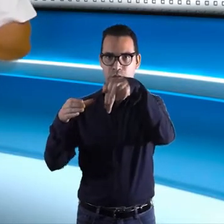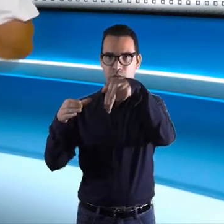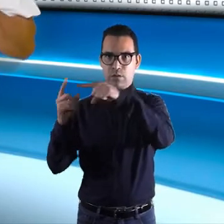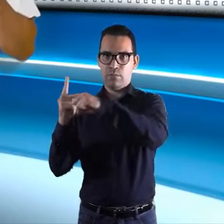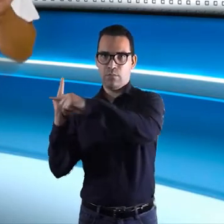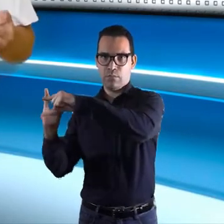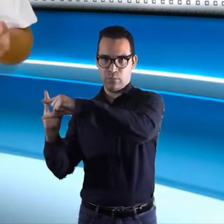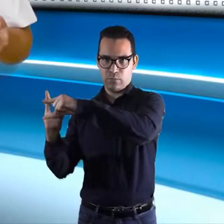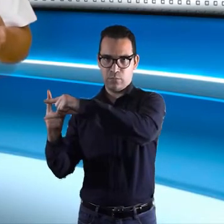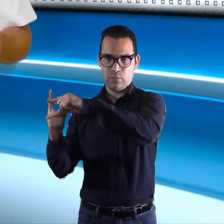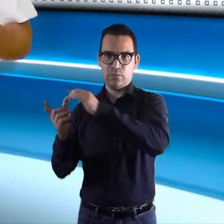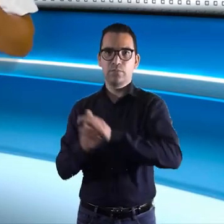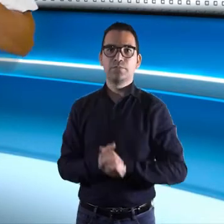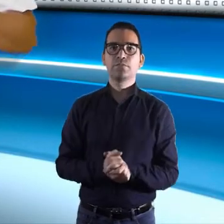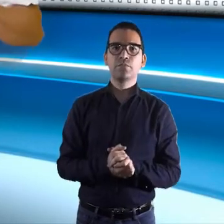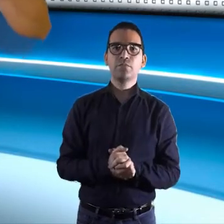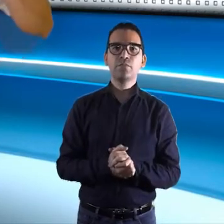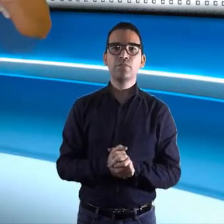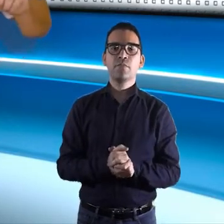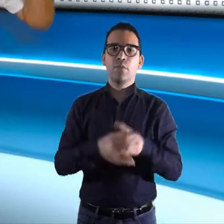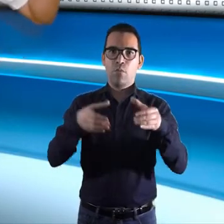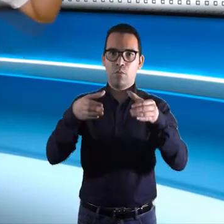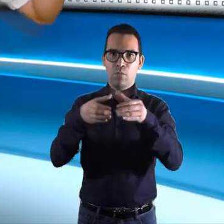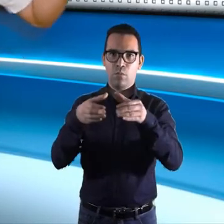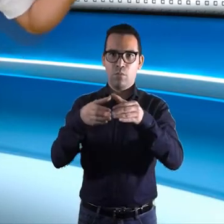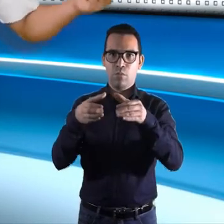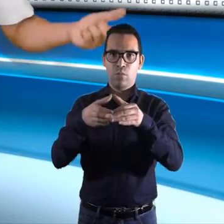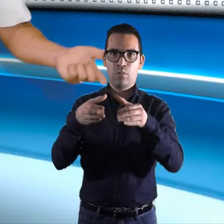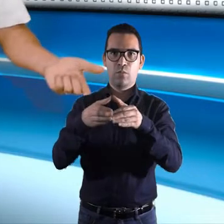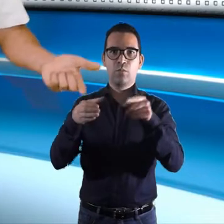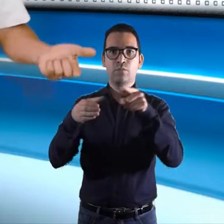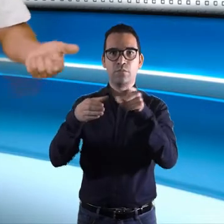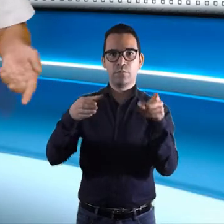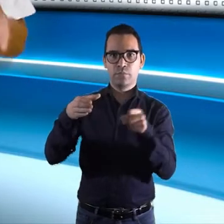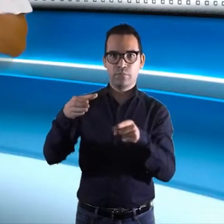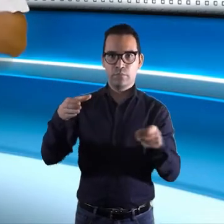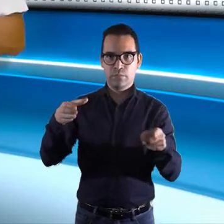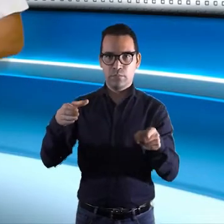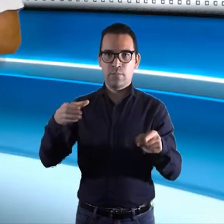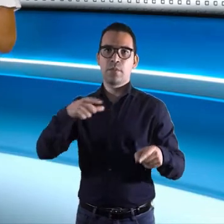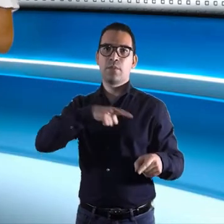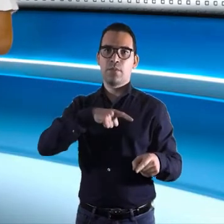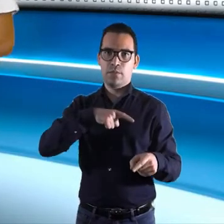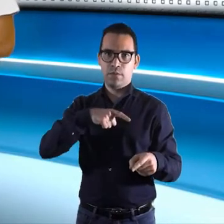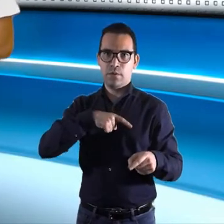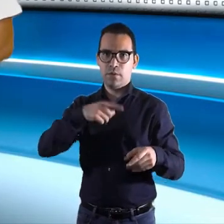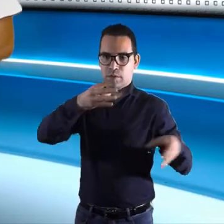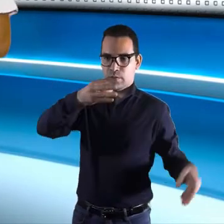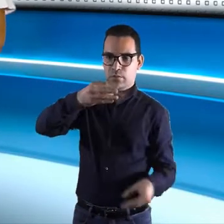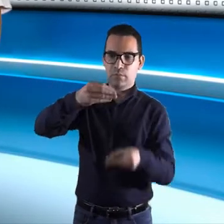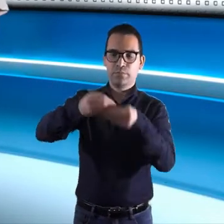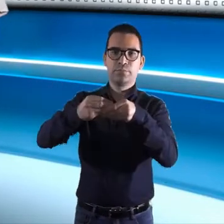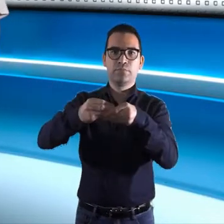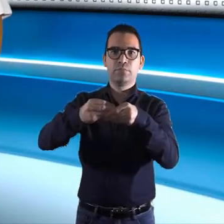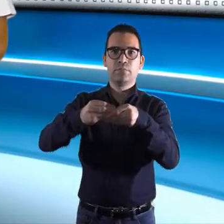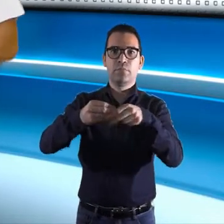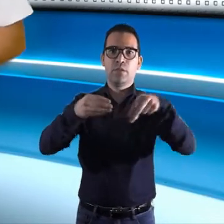dos números inteiros é formado por todo o número natural acrescentado dos